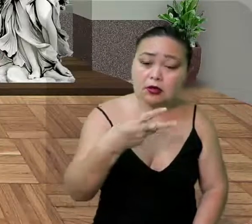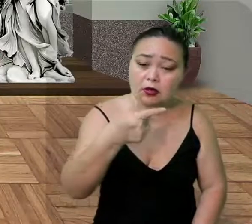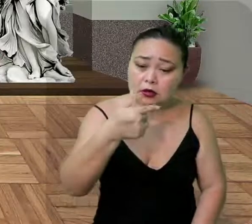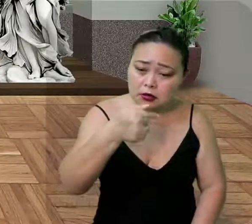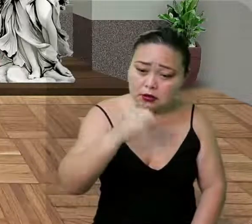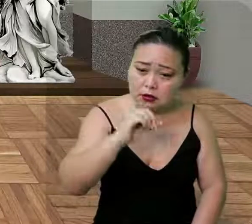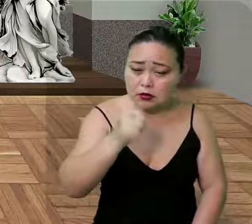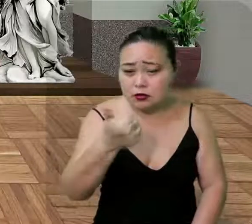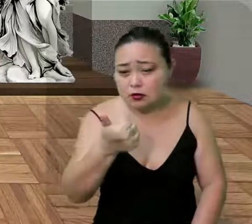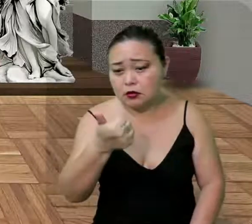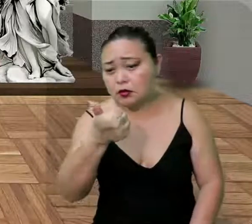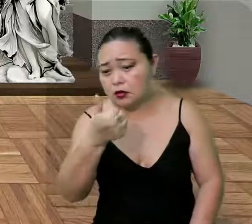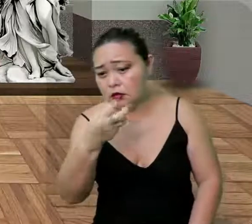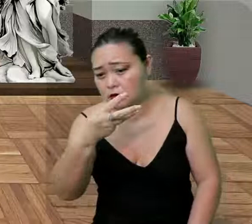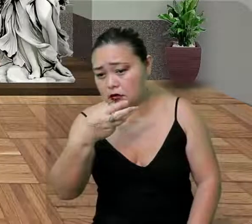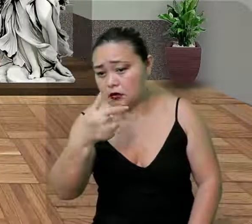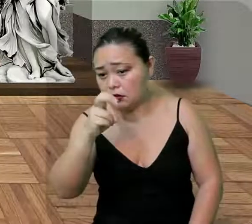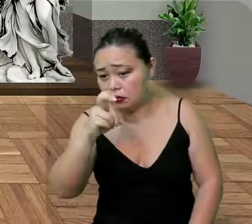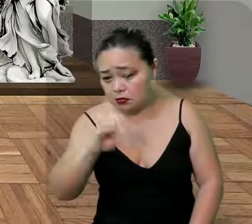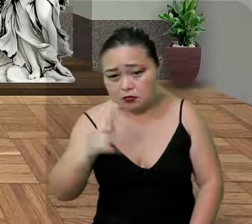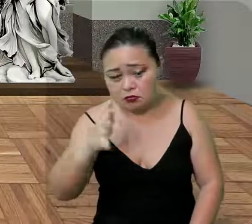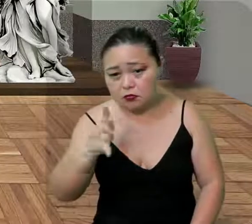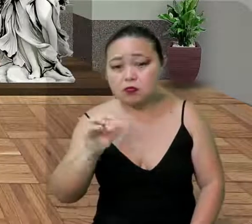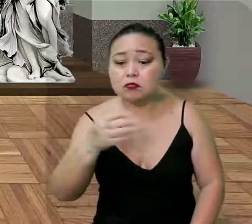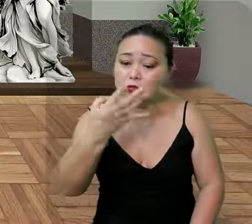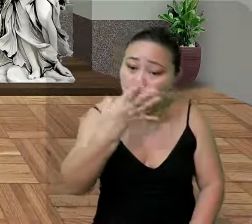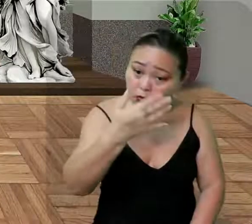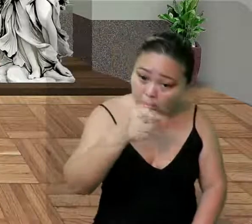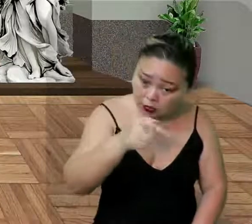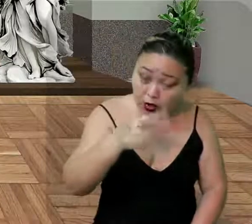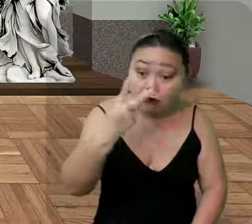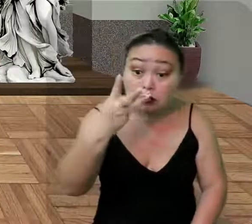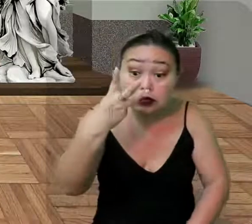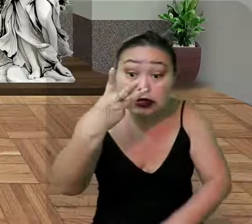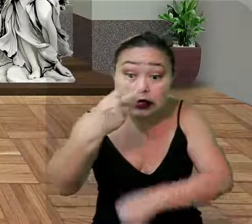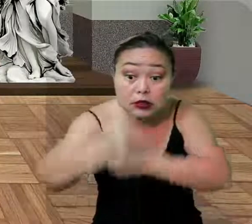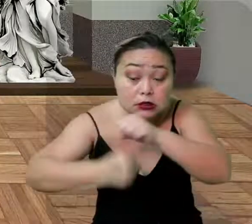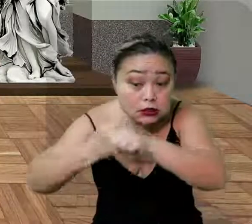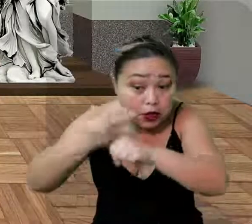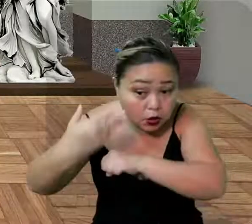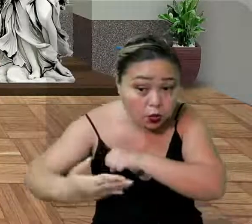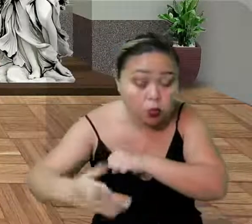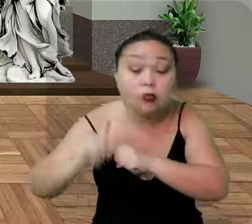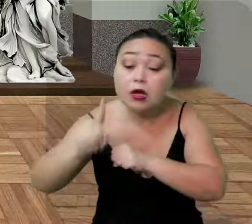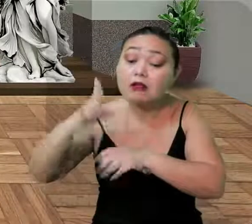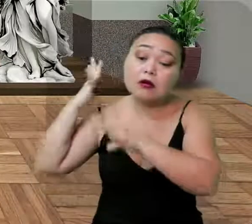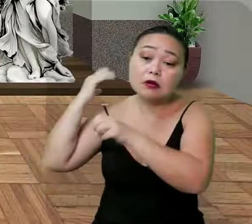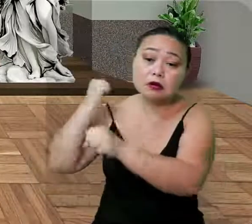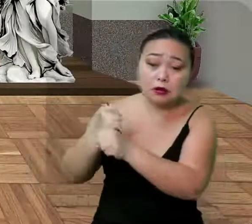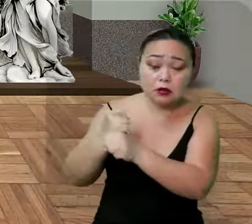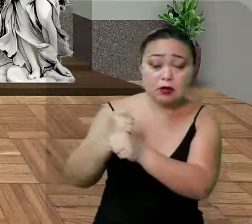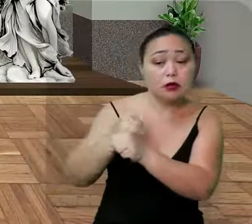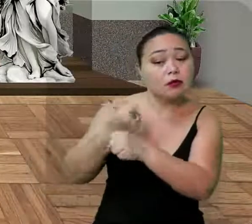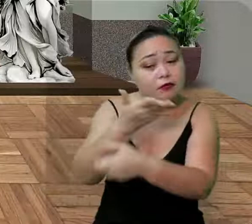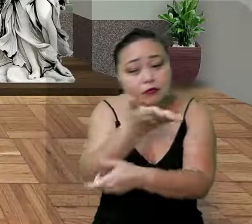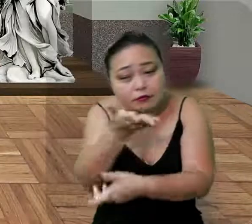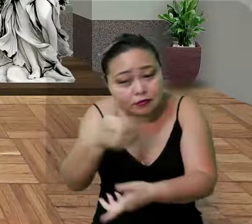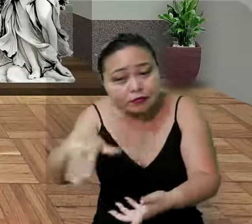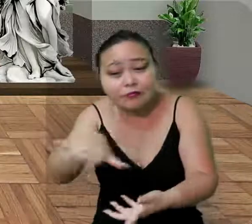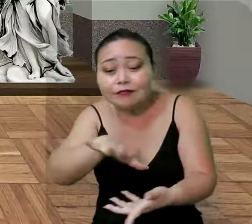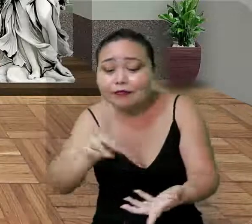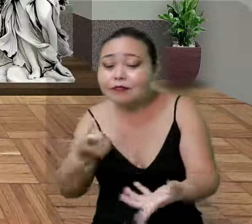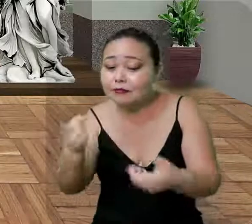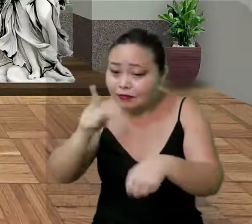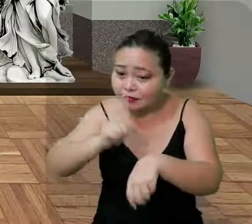150 né para mim 150 É isso aí tá então falou três anos essa foi nossa revisão eu vou deixar